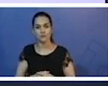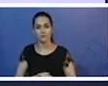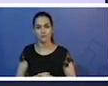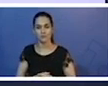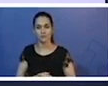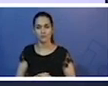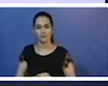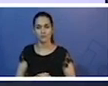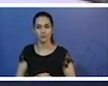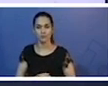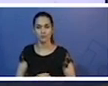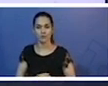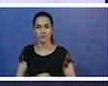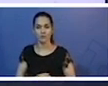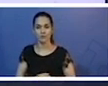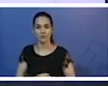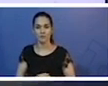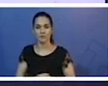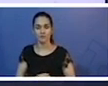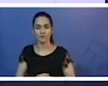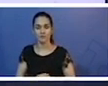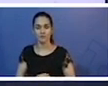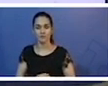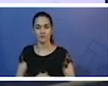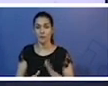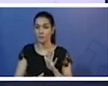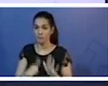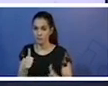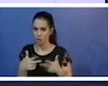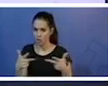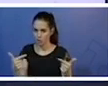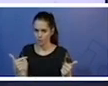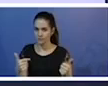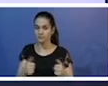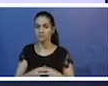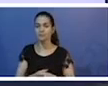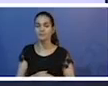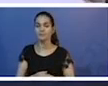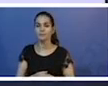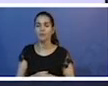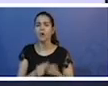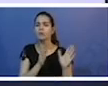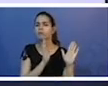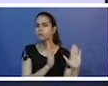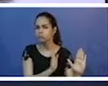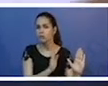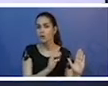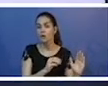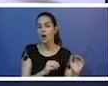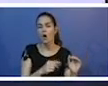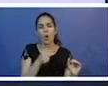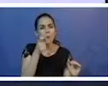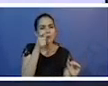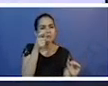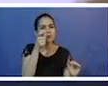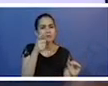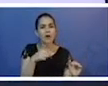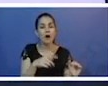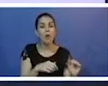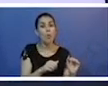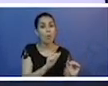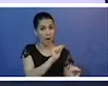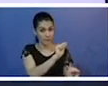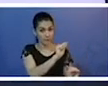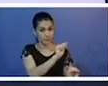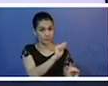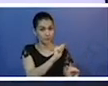eu vou usar. Bom, primeiramente, eu tenho que observar aqui no item A.